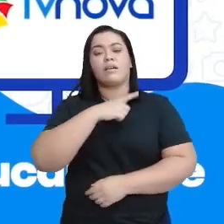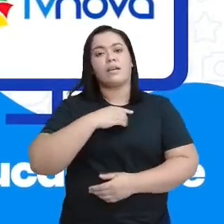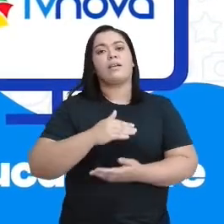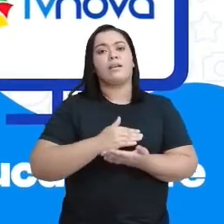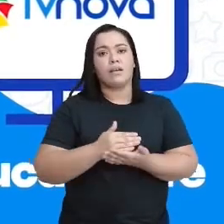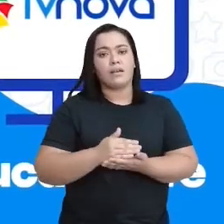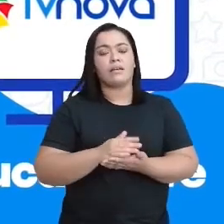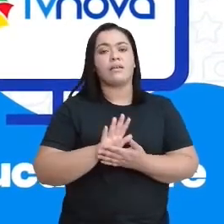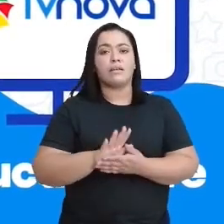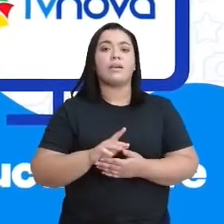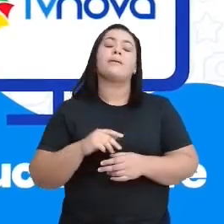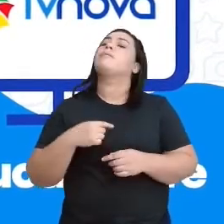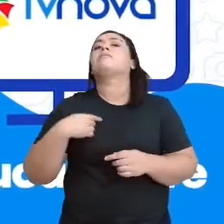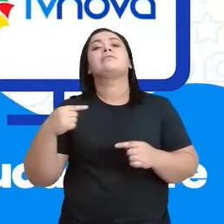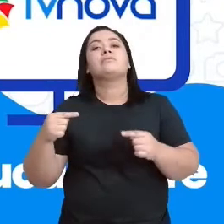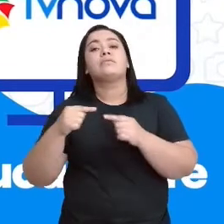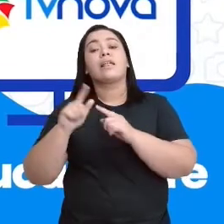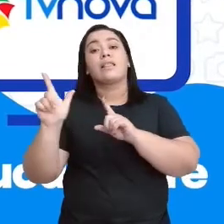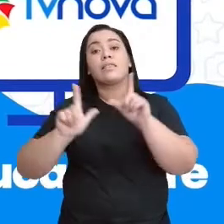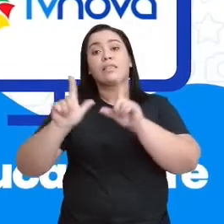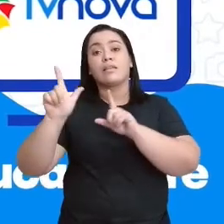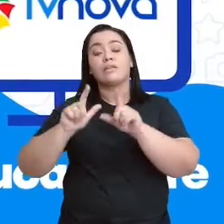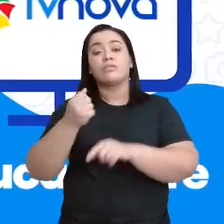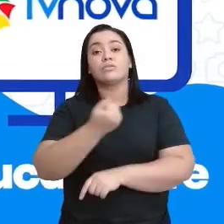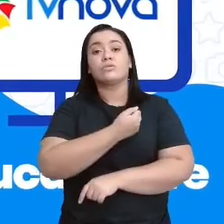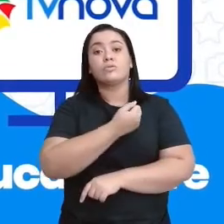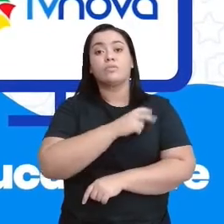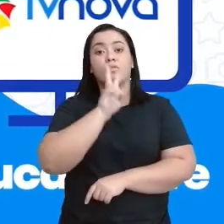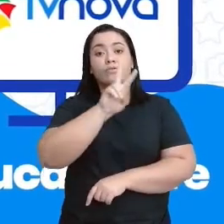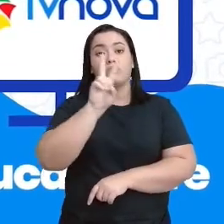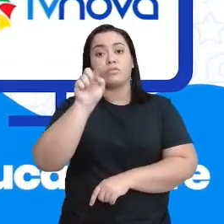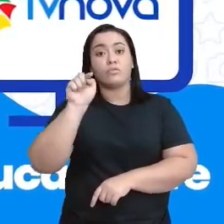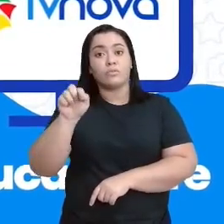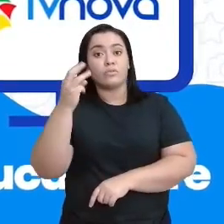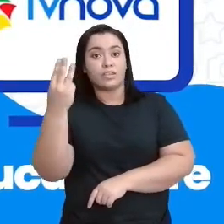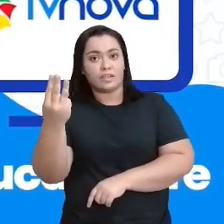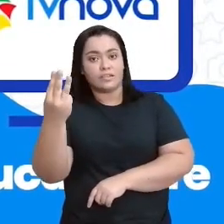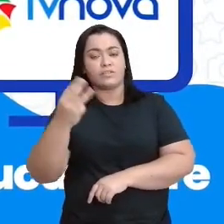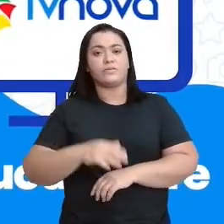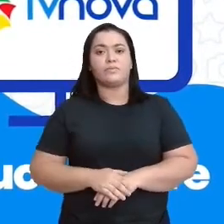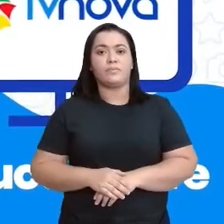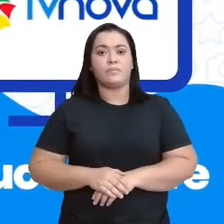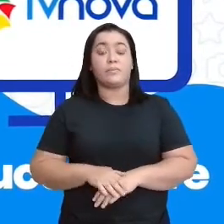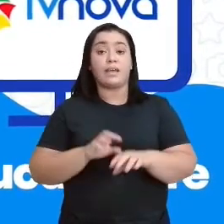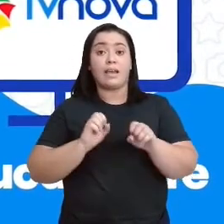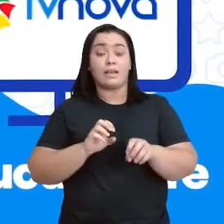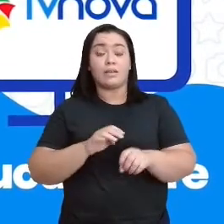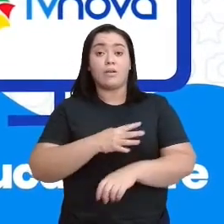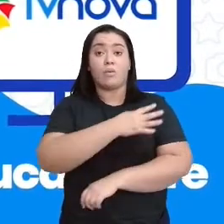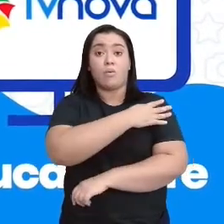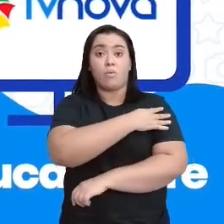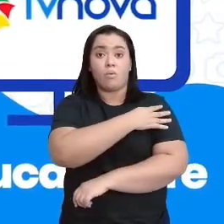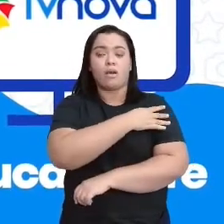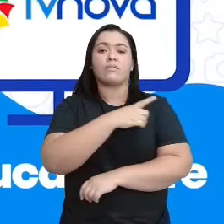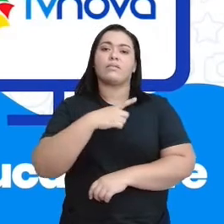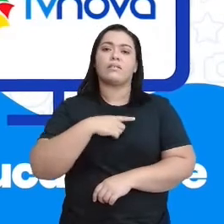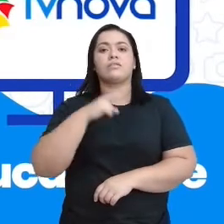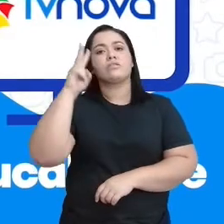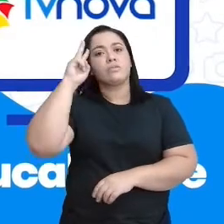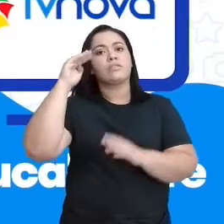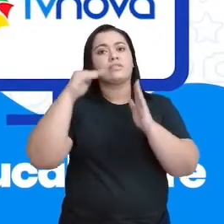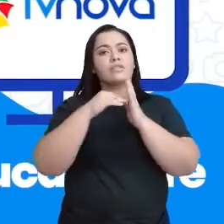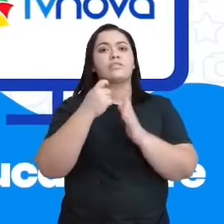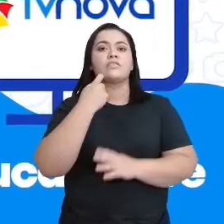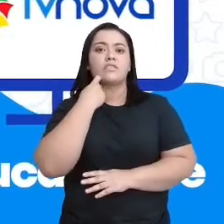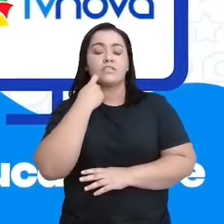iniciais, irão sintonizar a TV Nova no canal 22.3. As aulas do quarto ano são exibidas de segunda a